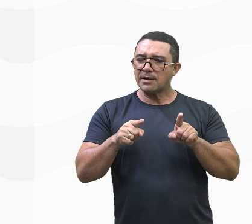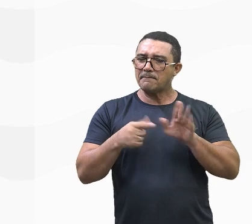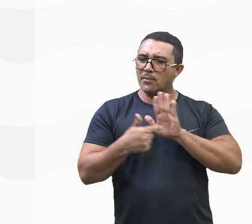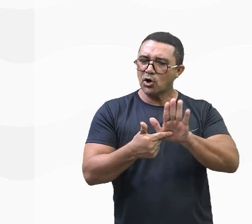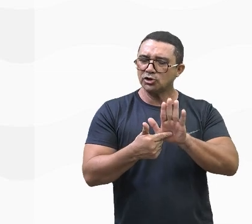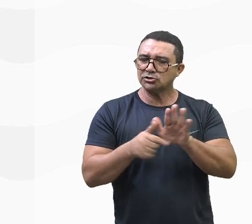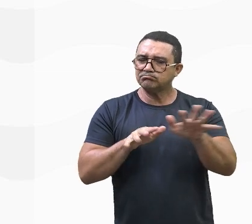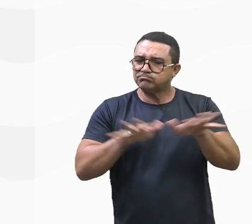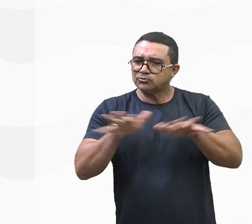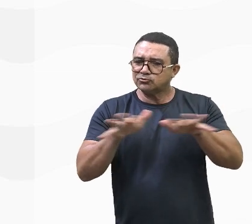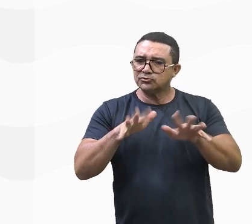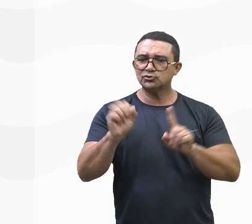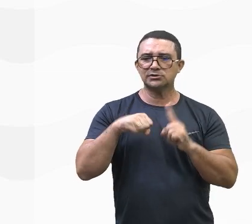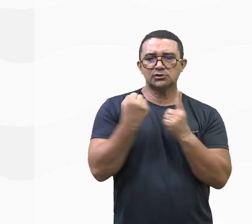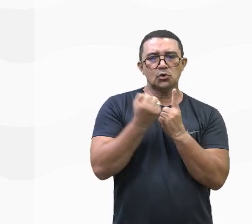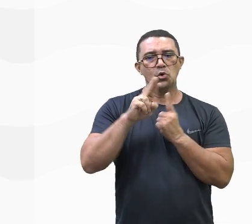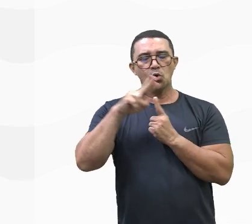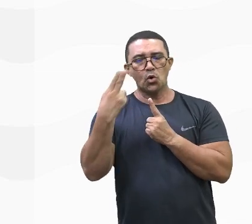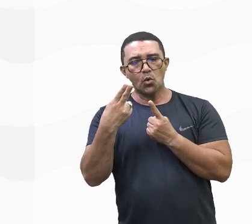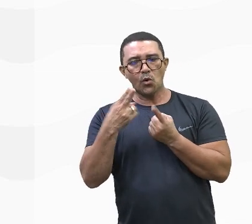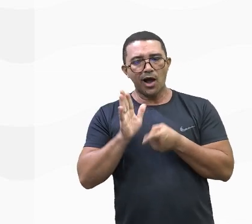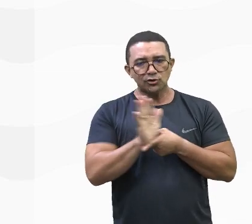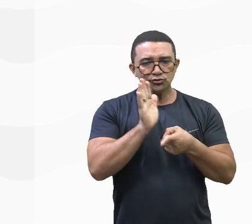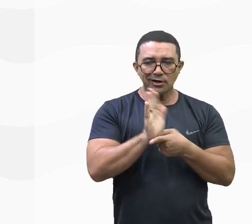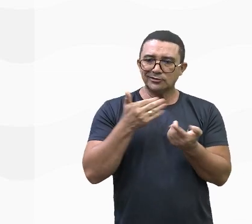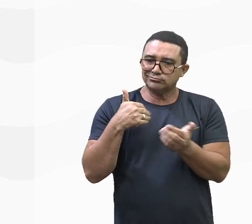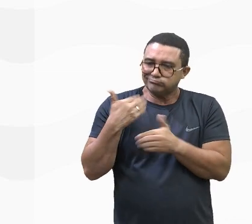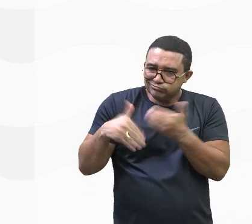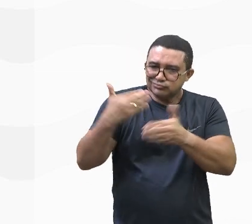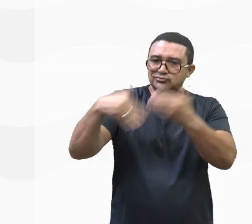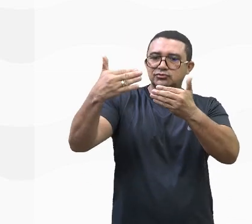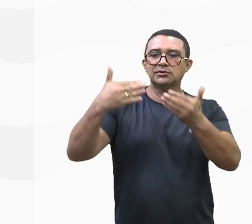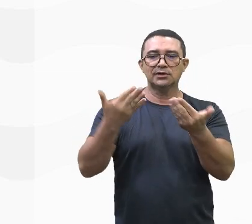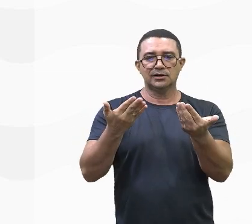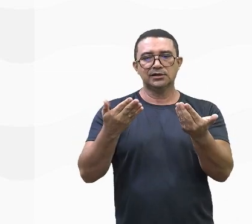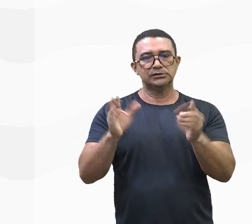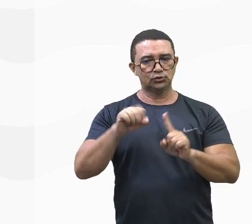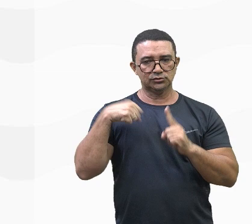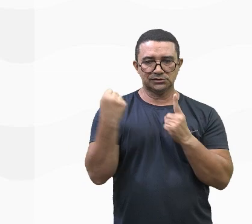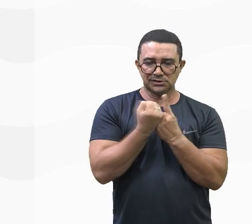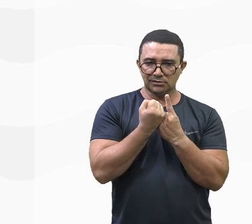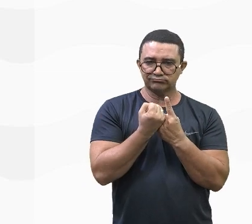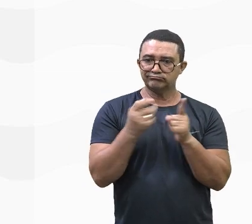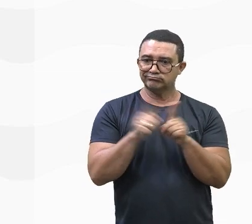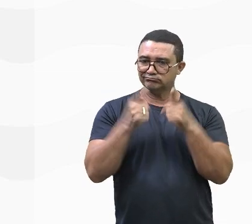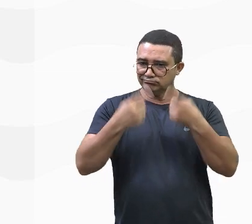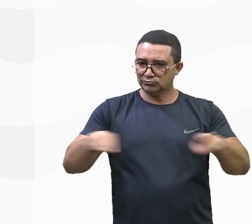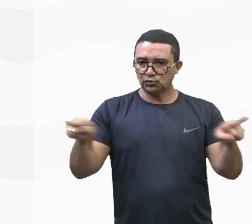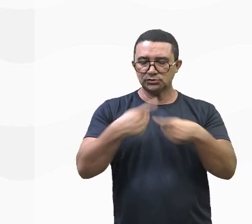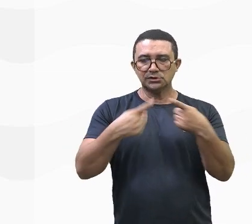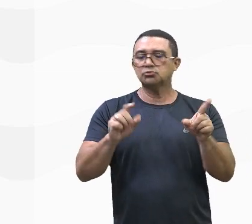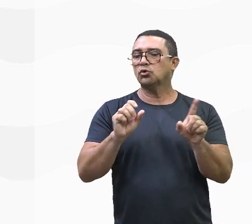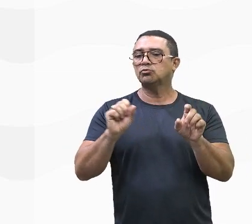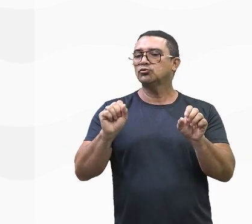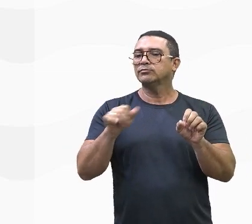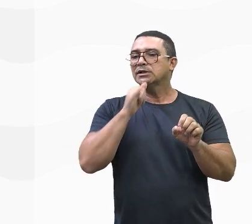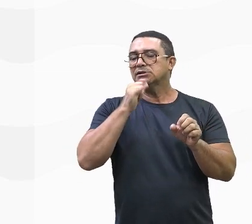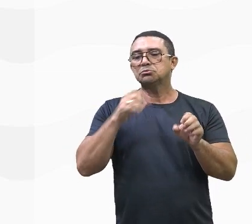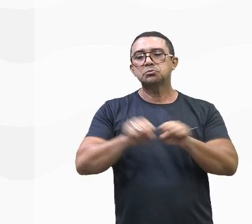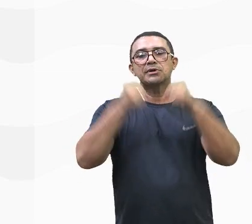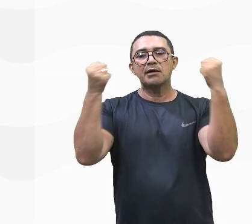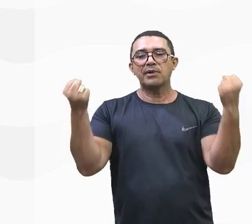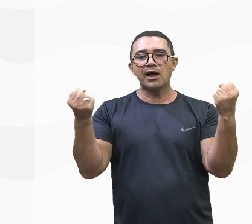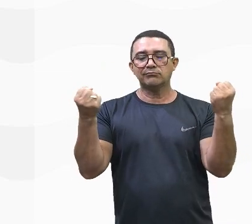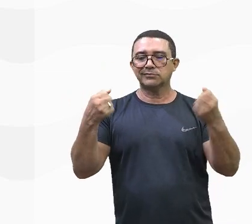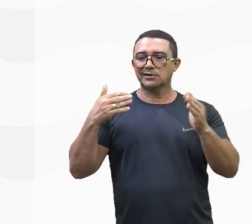sociedade ou ela está ajudando a construir. A música, ela conseguiu quebrar a barreira das diferenças. Olha que interessante,